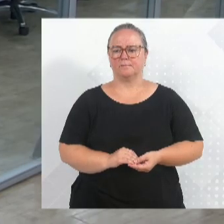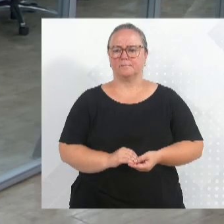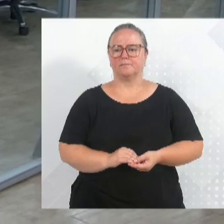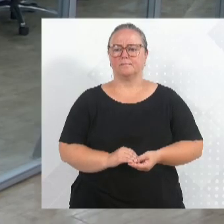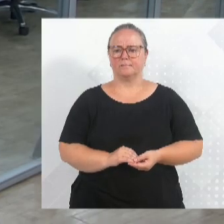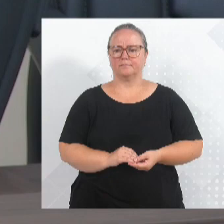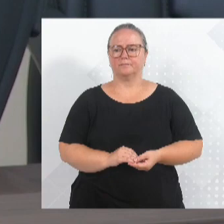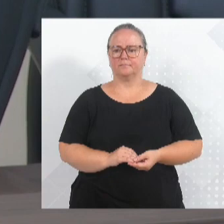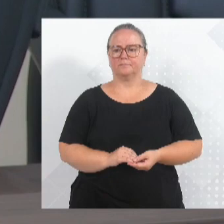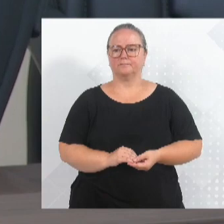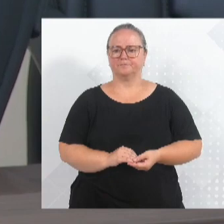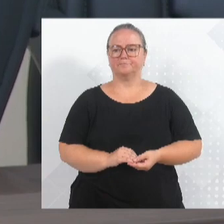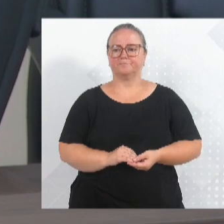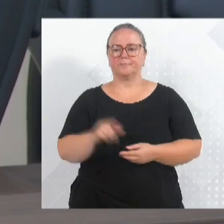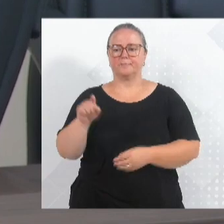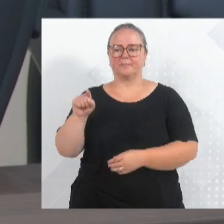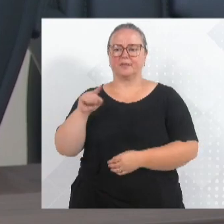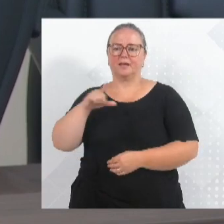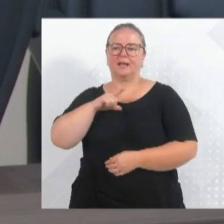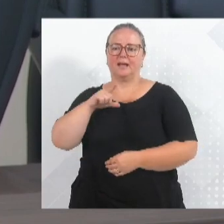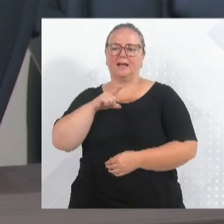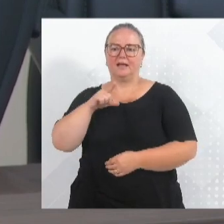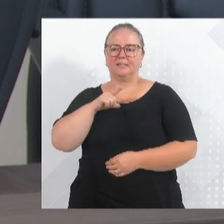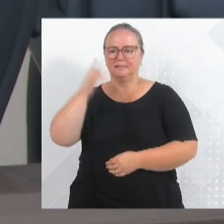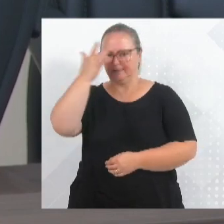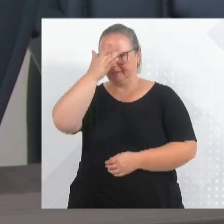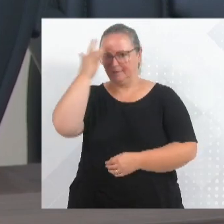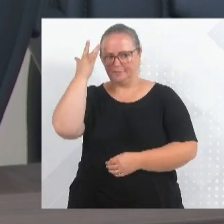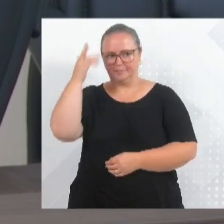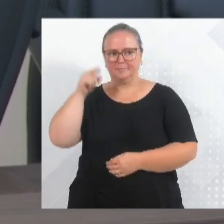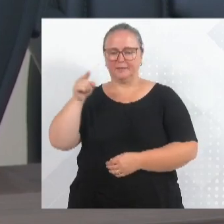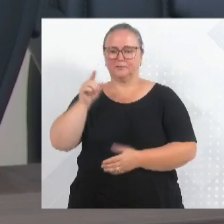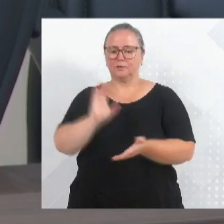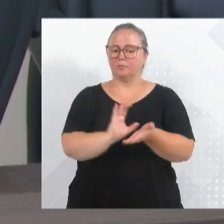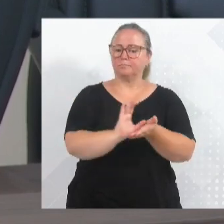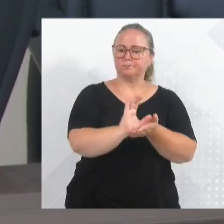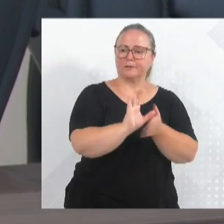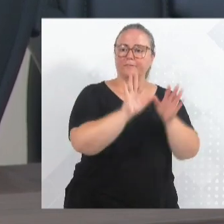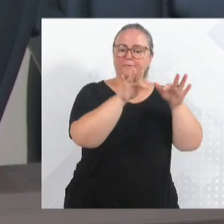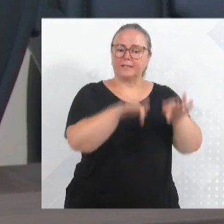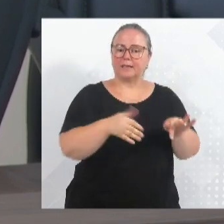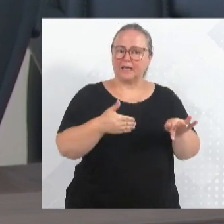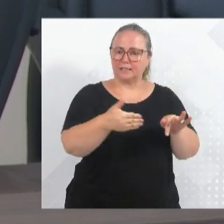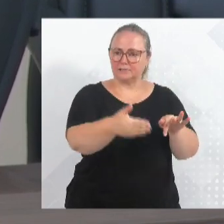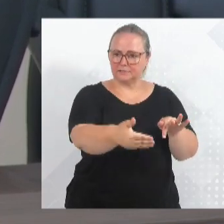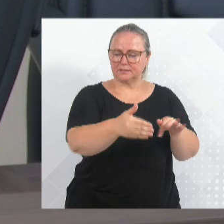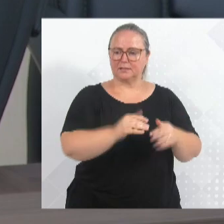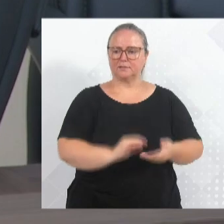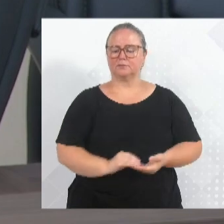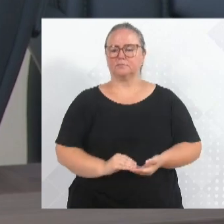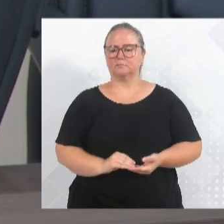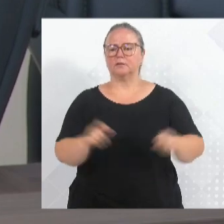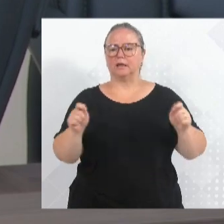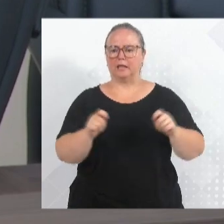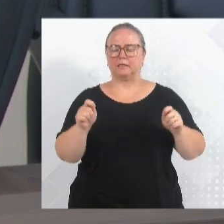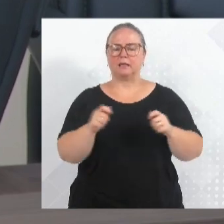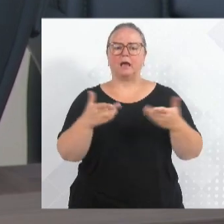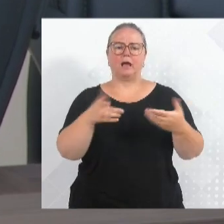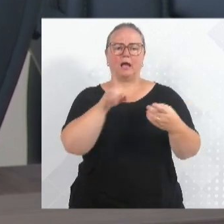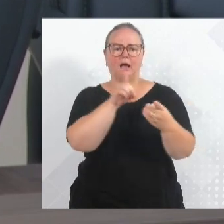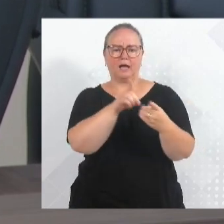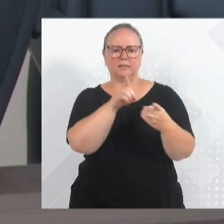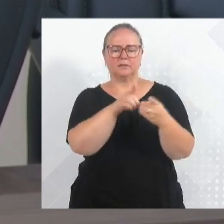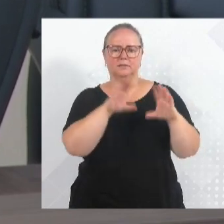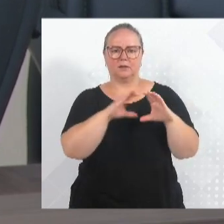Os universitários estão falando aqui que está em processo de ressarcimento, em fase final, e aí a gente pode atender a comunidade, enfim. Lá no